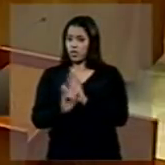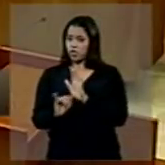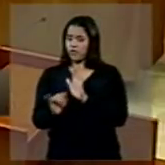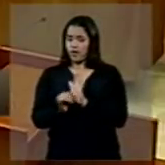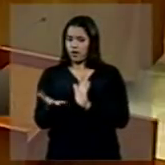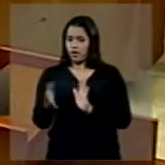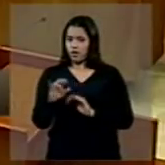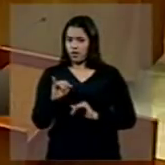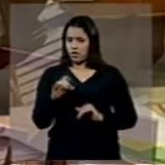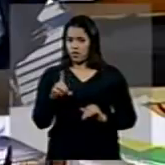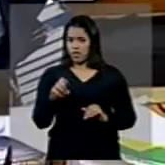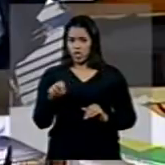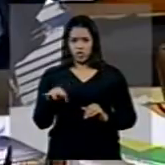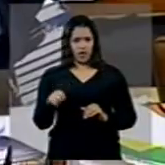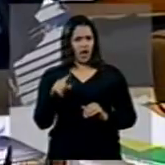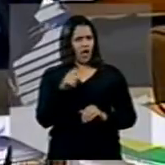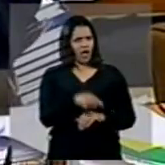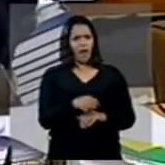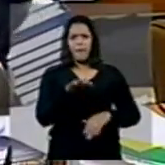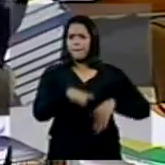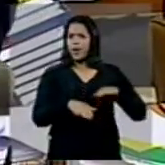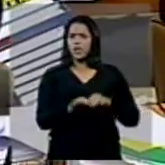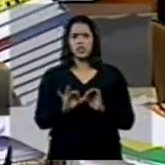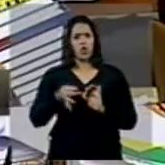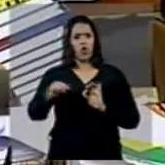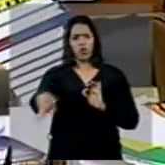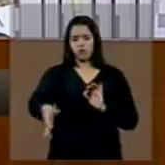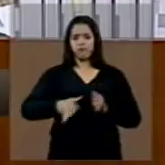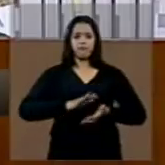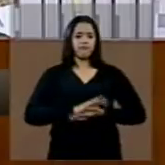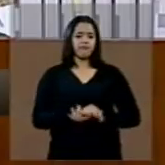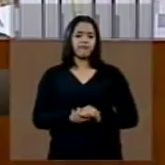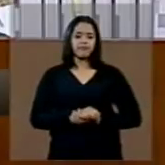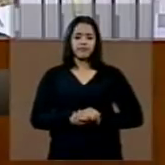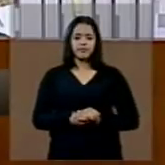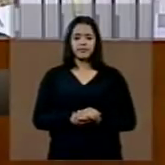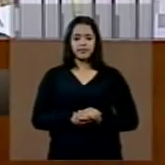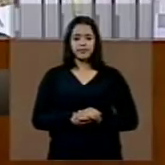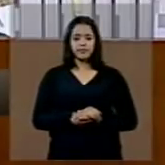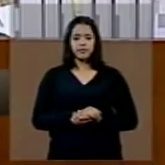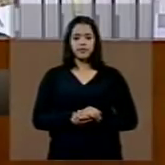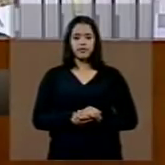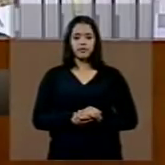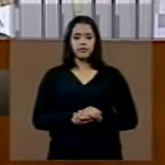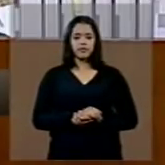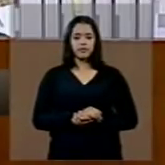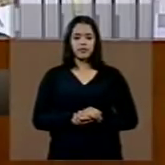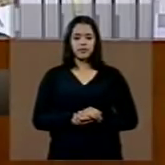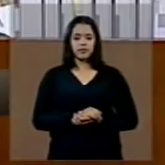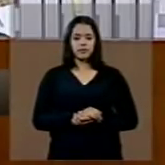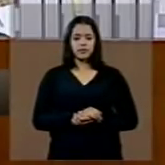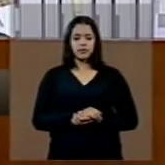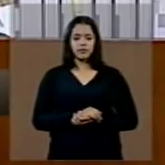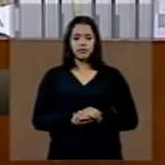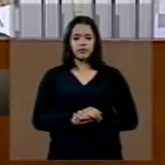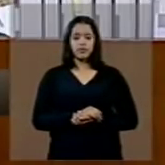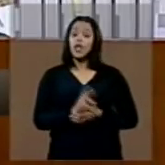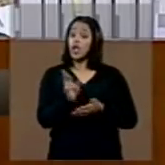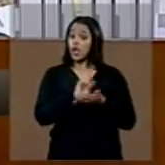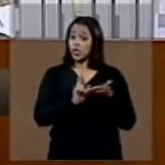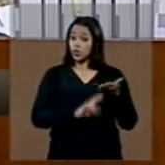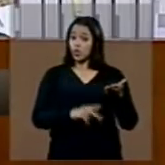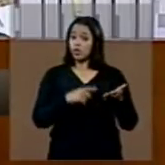Eita. Para mim é um passo demasiadamente largo. Parece que está bem esclarecido, presidente, aí as divergências. Tem um esclarecimento importante. O eminente relator sempre